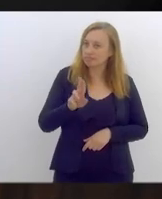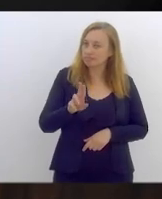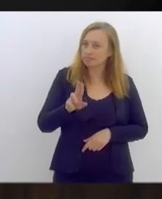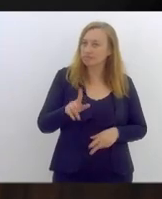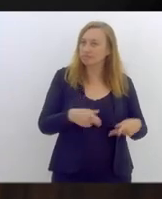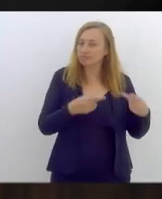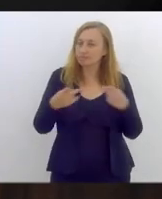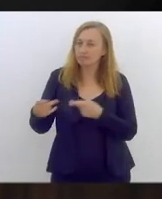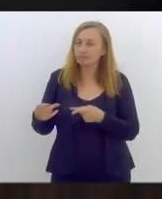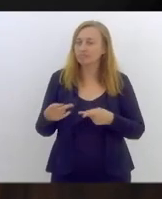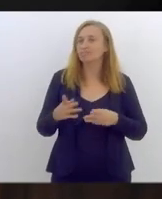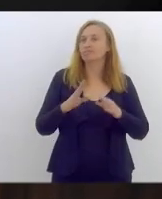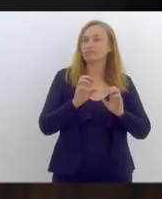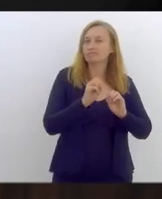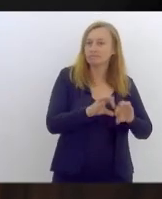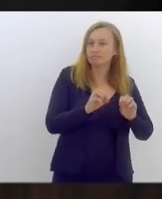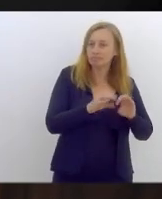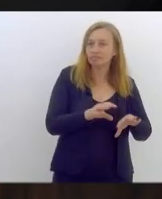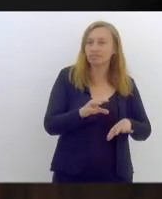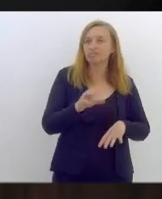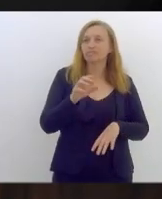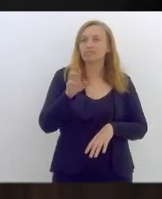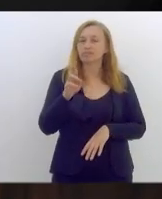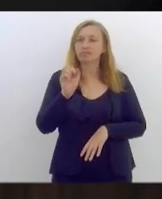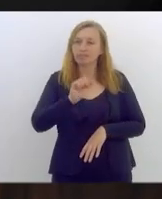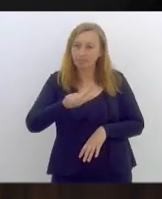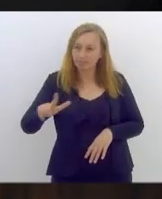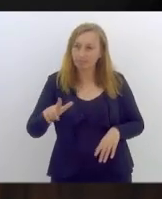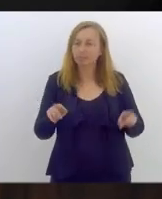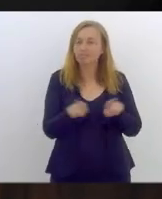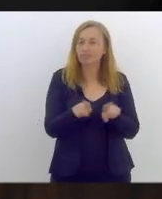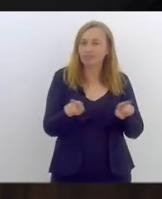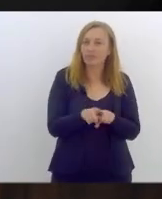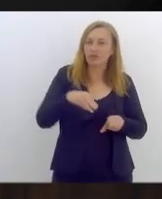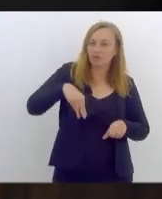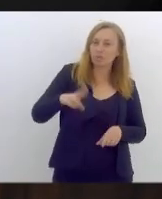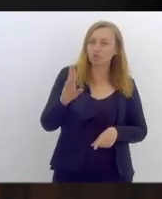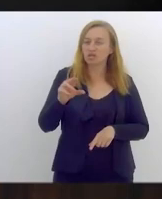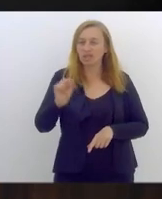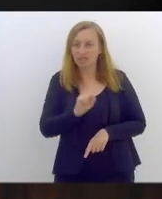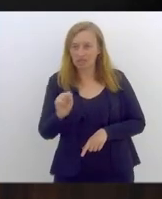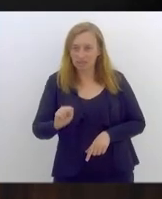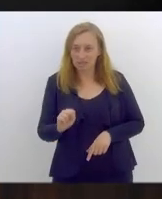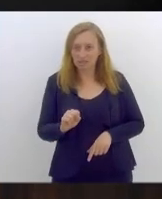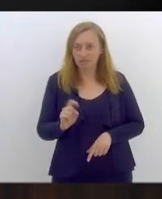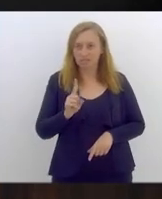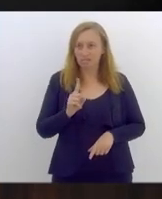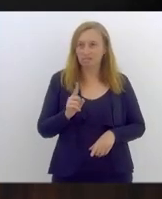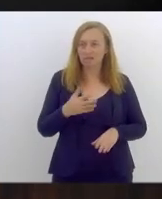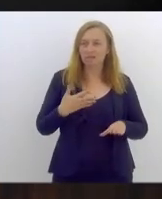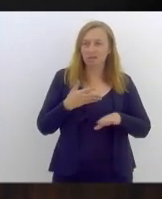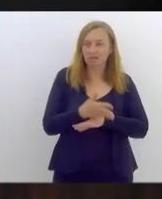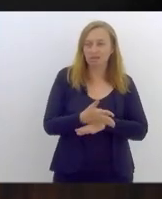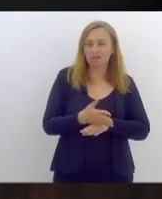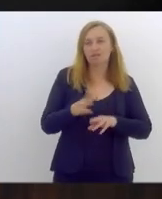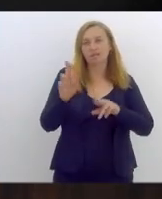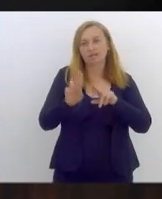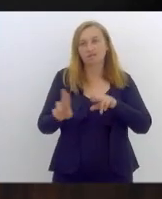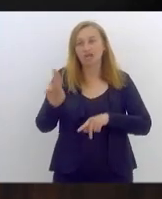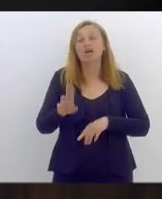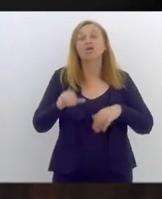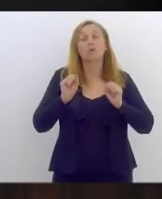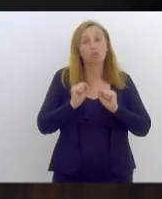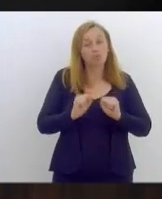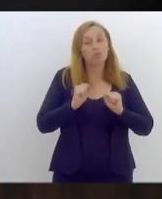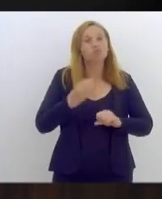aulas da Raquel, frequentar as aulas do Muniz, sem sequer ter entrado na universidade. Então, eu